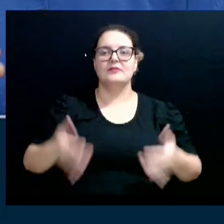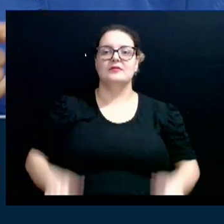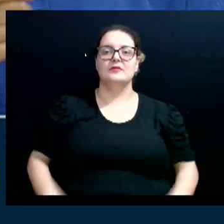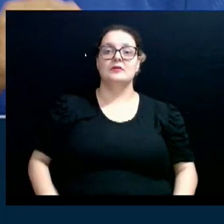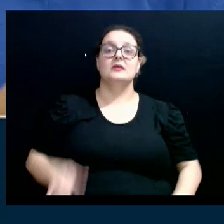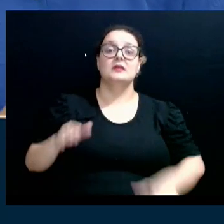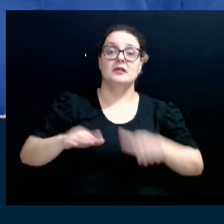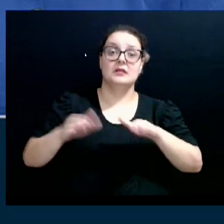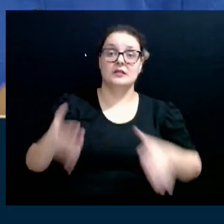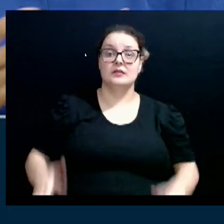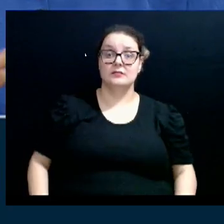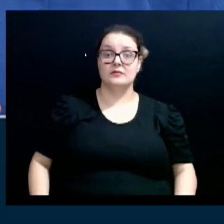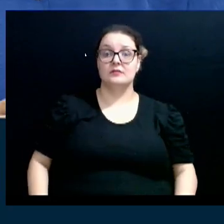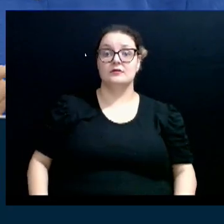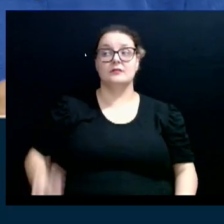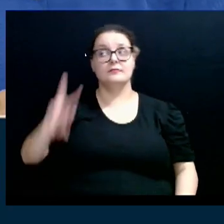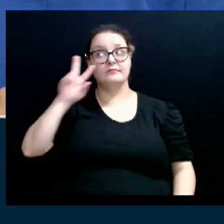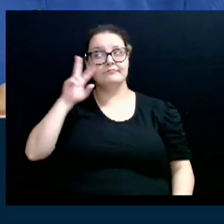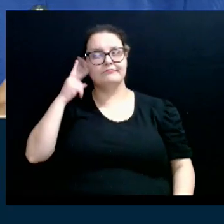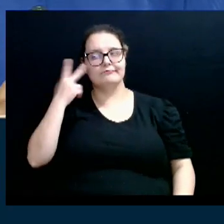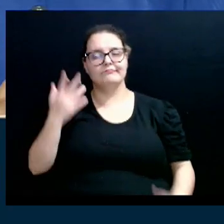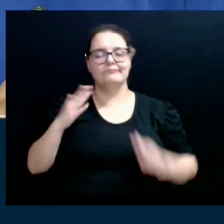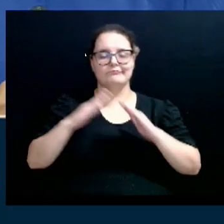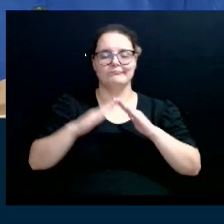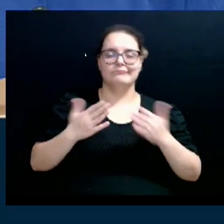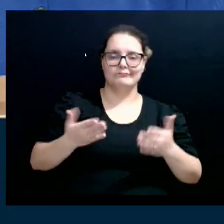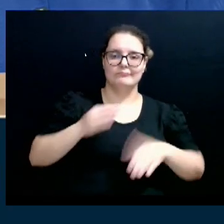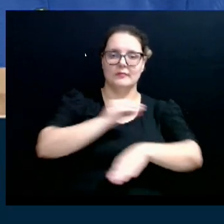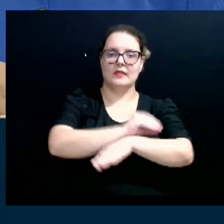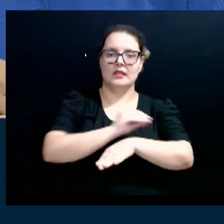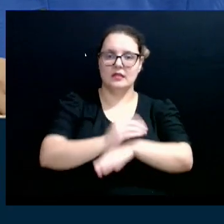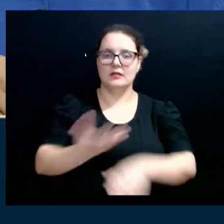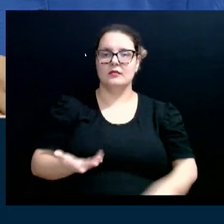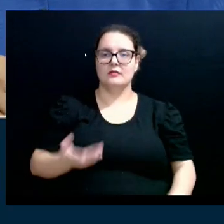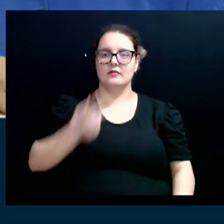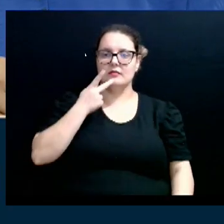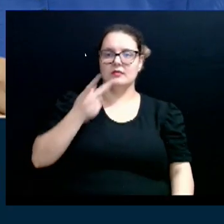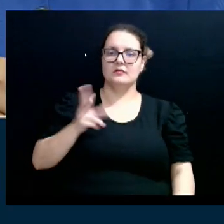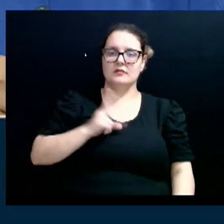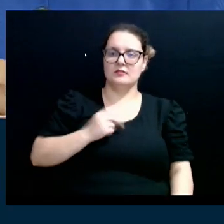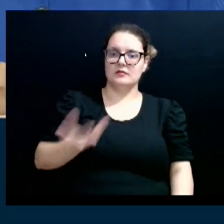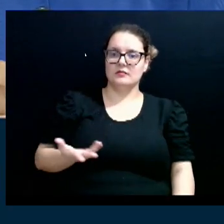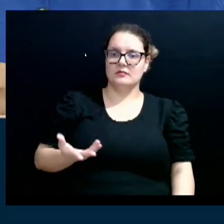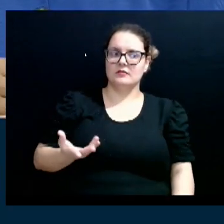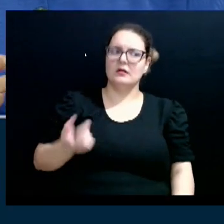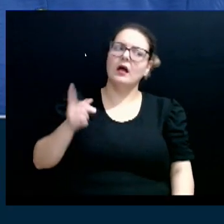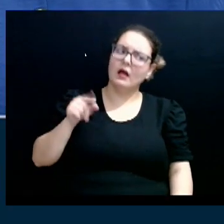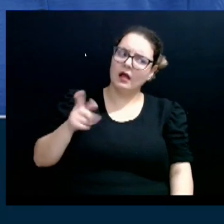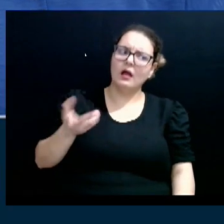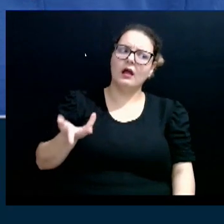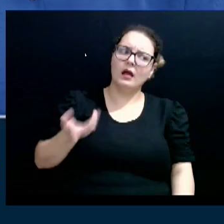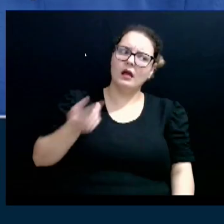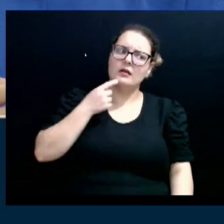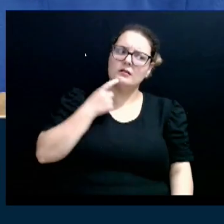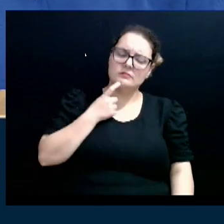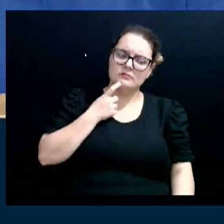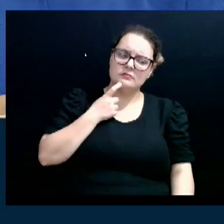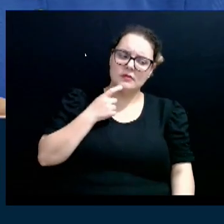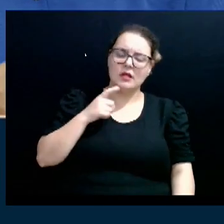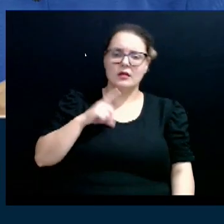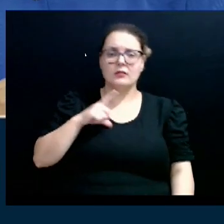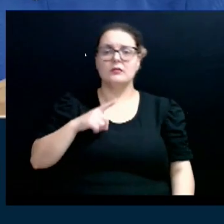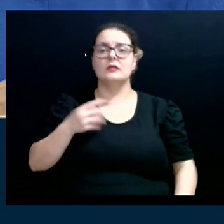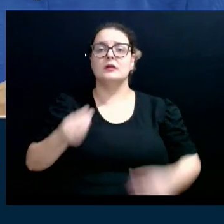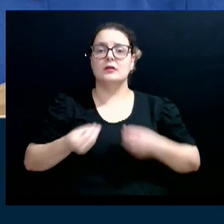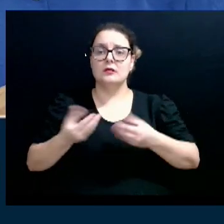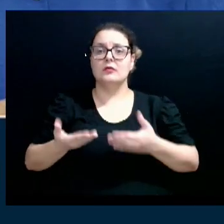a chave de alguém que está lá em casa, que é cuidador, e fala assim, poxa vida, mas é mesmo, né? Eu tenho como dividir as minhas tarefas e